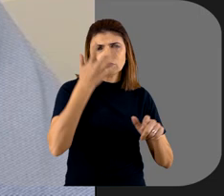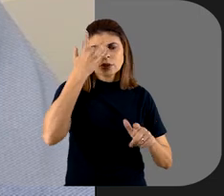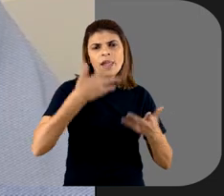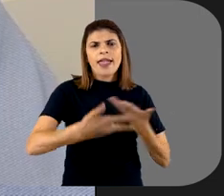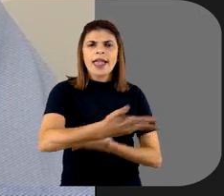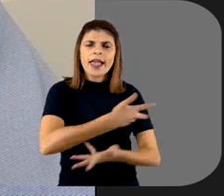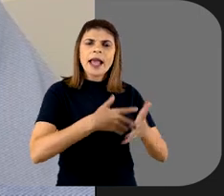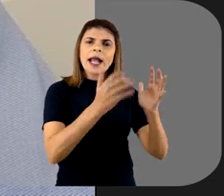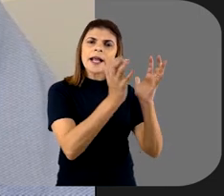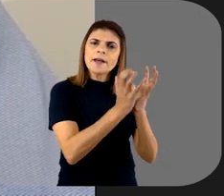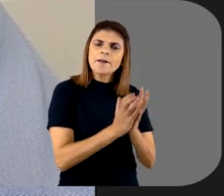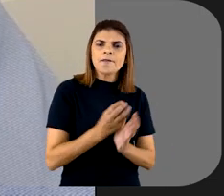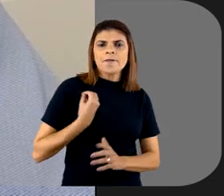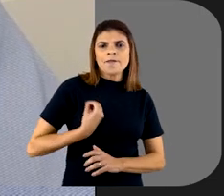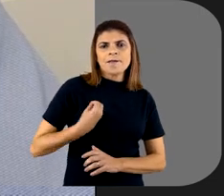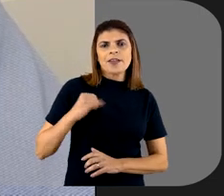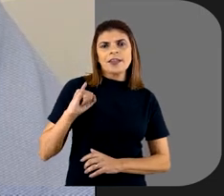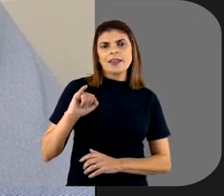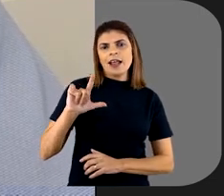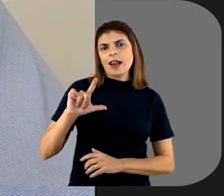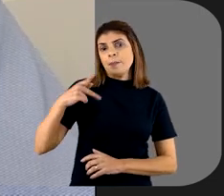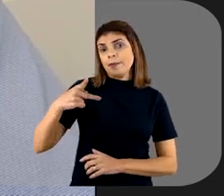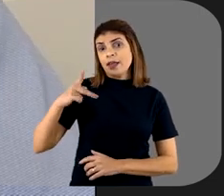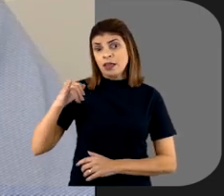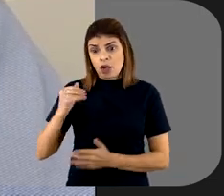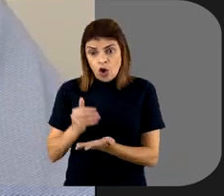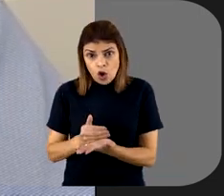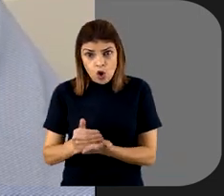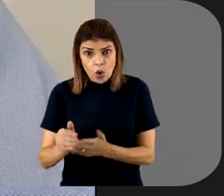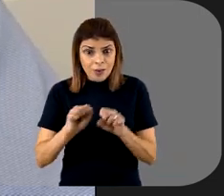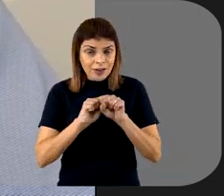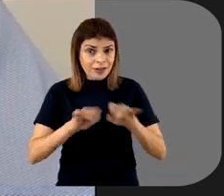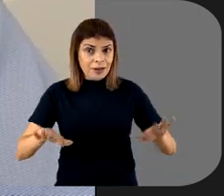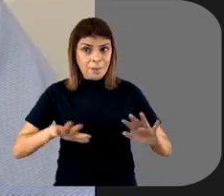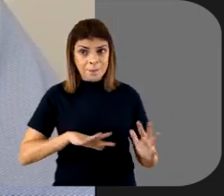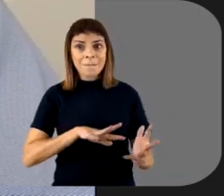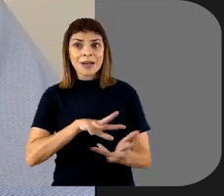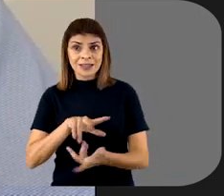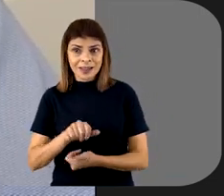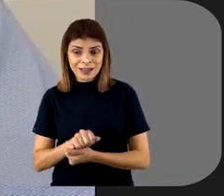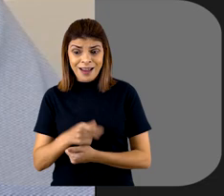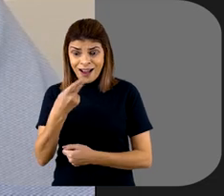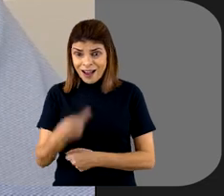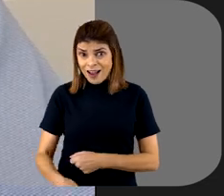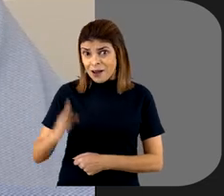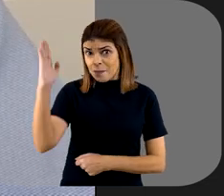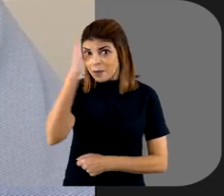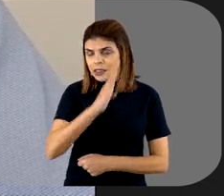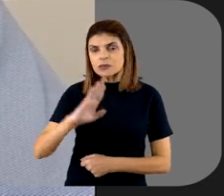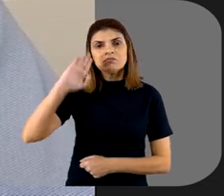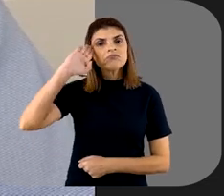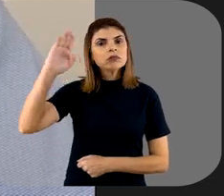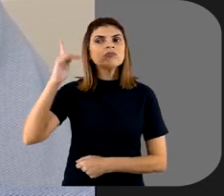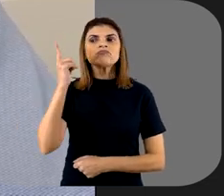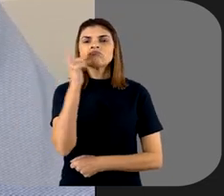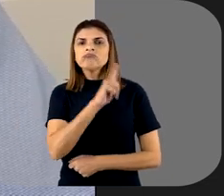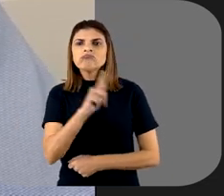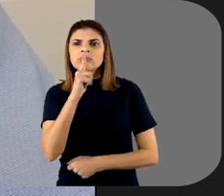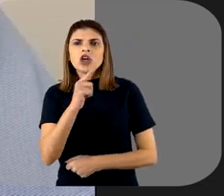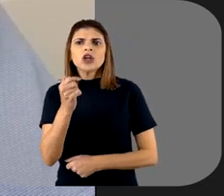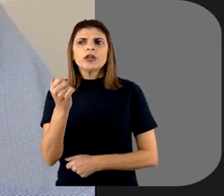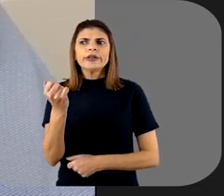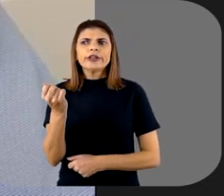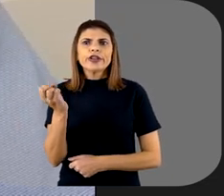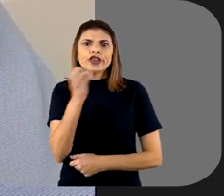equipe que é envolvida nos cuidados numa ILPI. Porque o início da pandemia, aqui no Brasil,